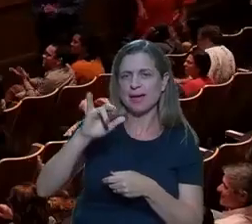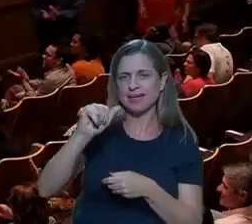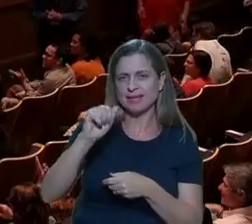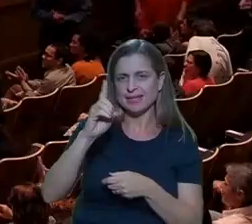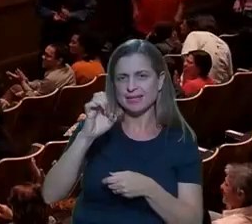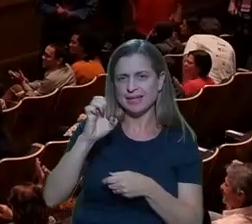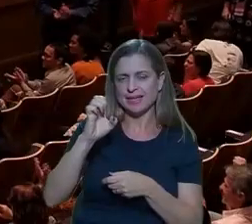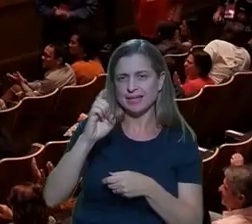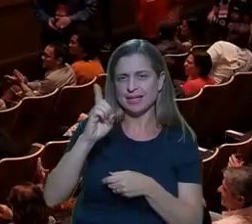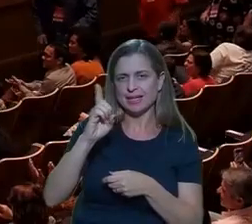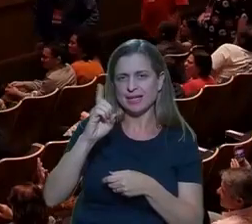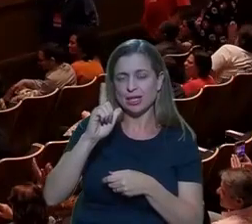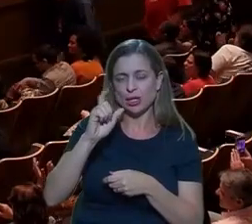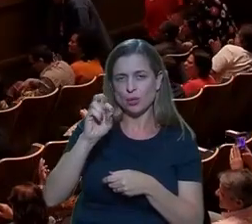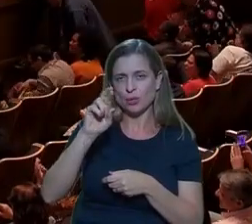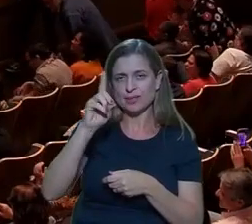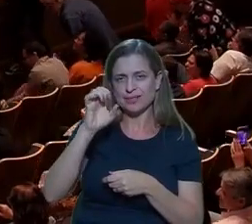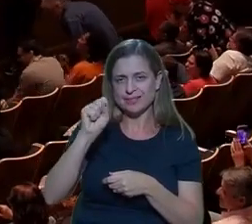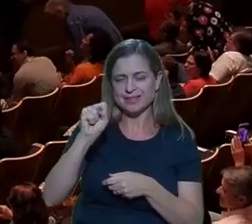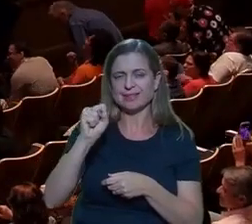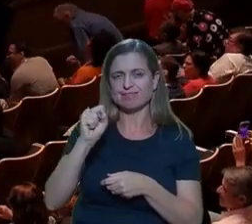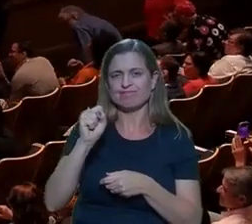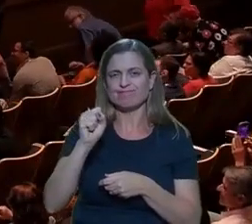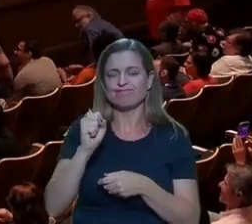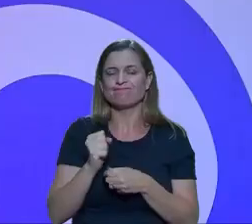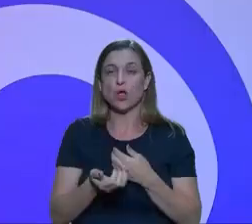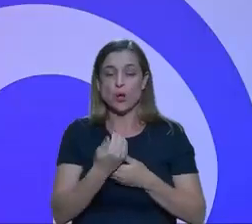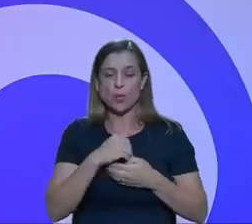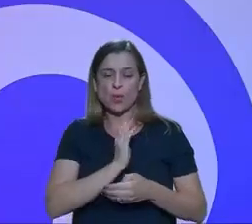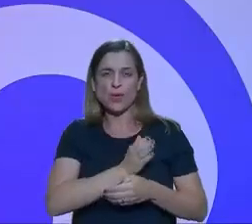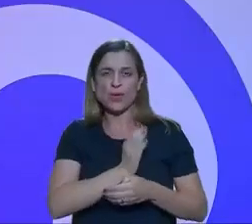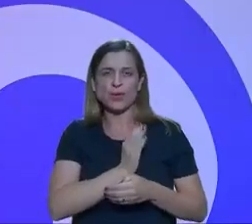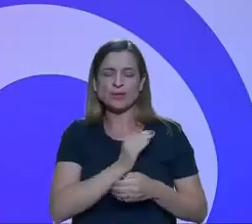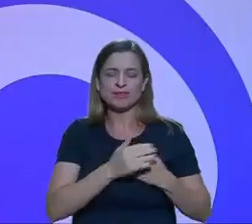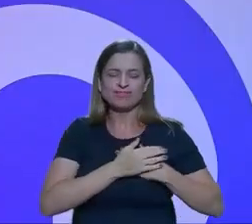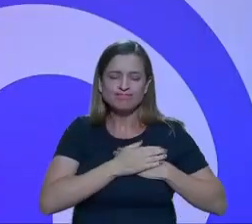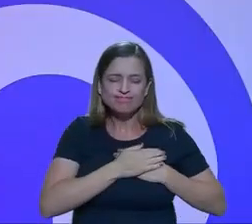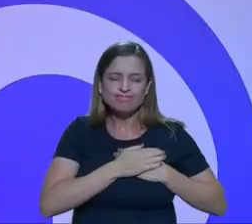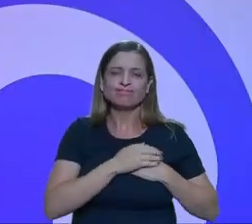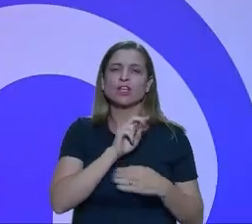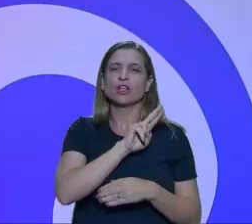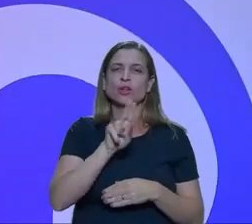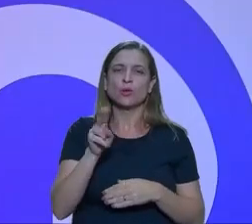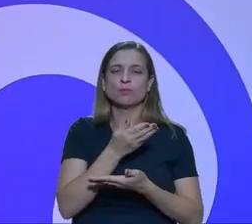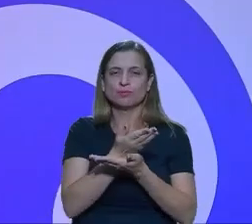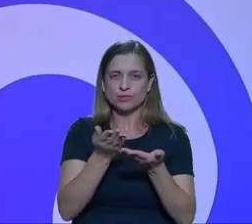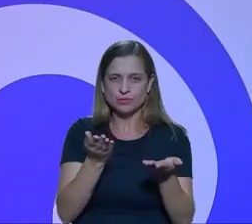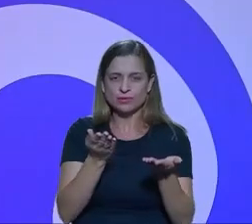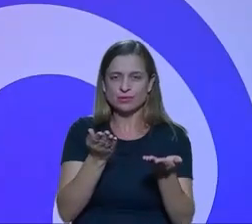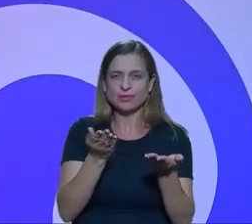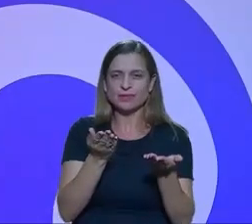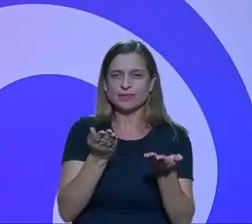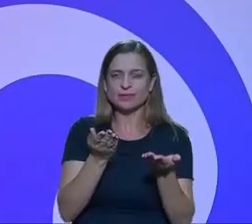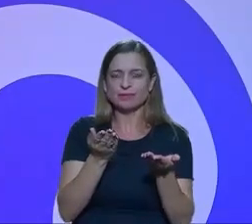momento e mora nos nossos corações, né? Então, falo em nome de vocês e dizer